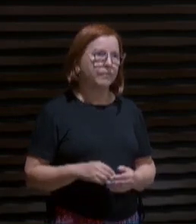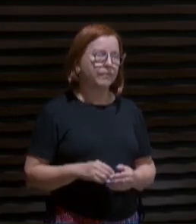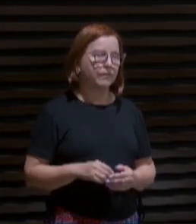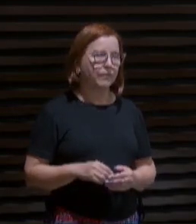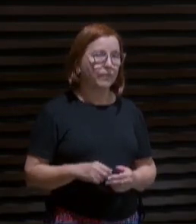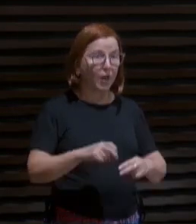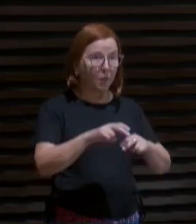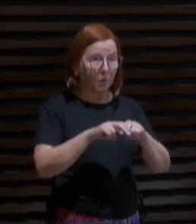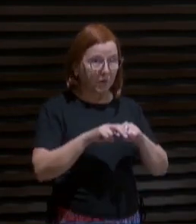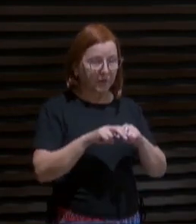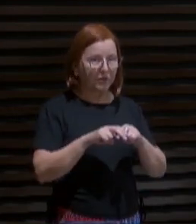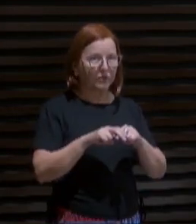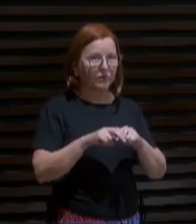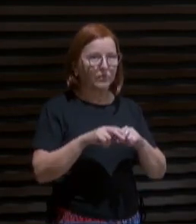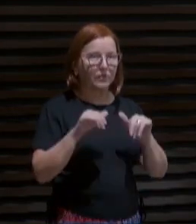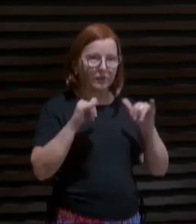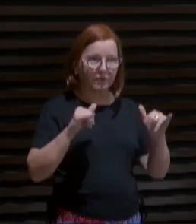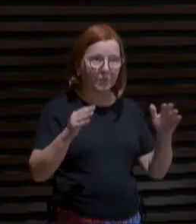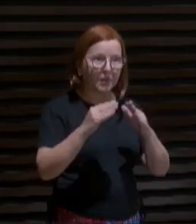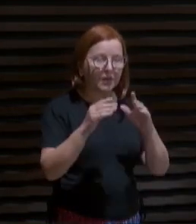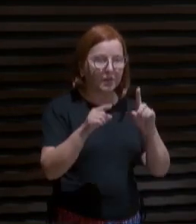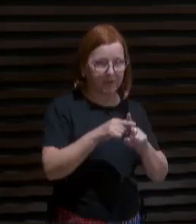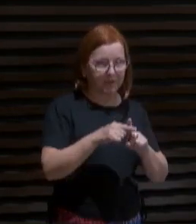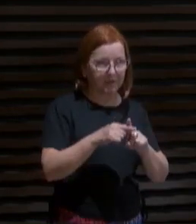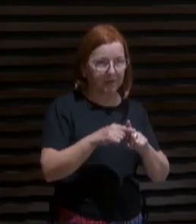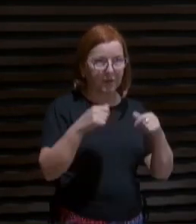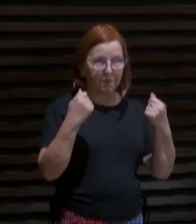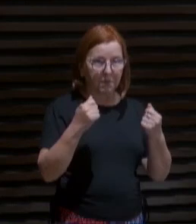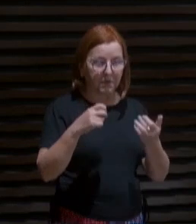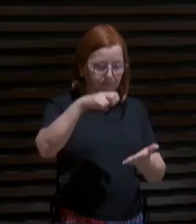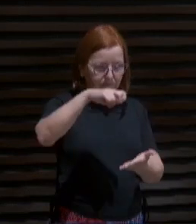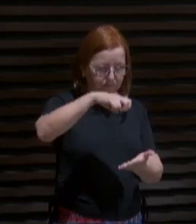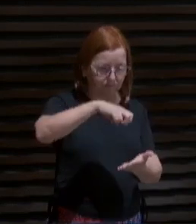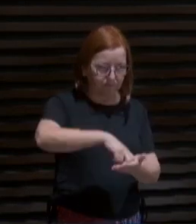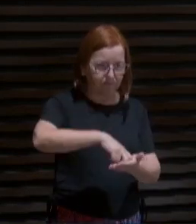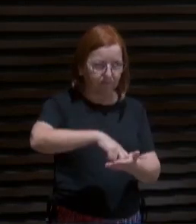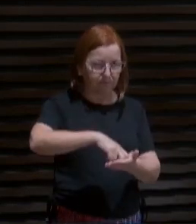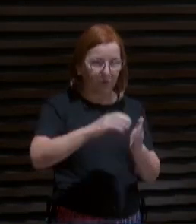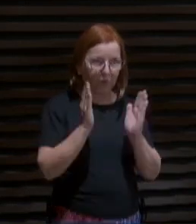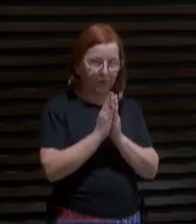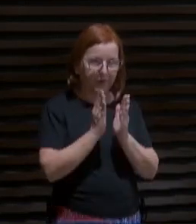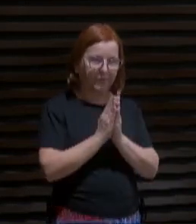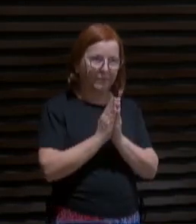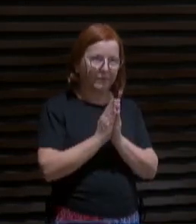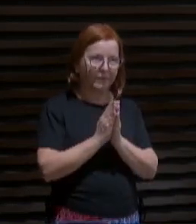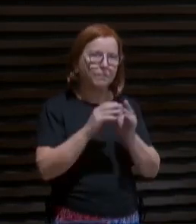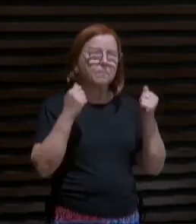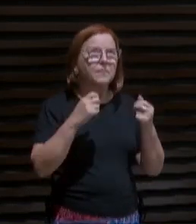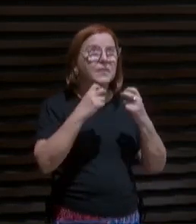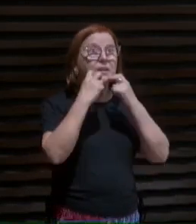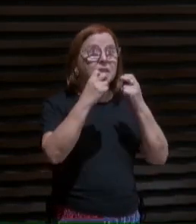que nós estamos dizendo, igreja, nós precisamos ficar de joelho. Nós temos que clamar ao